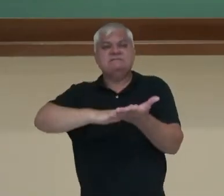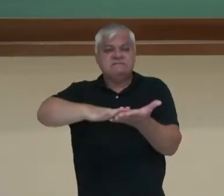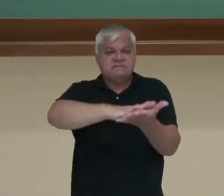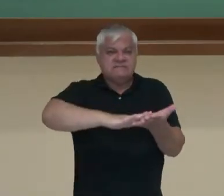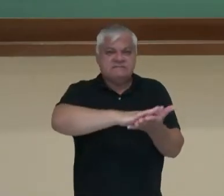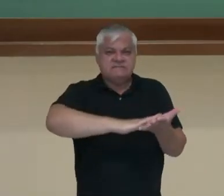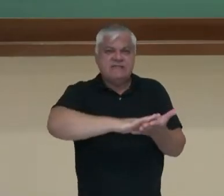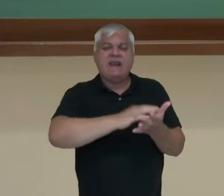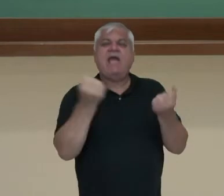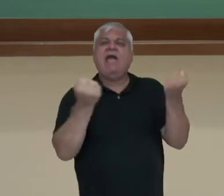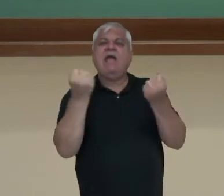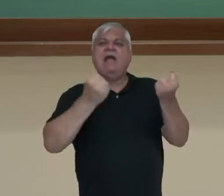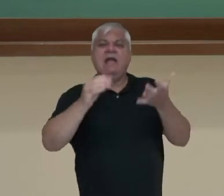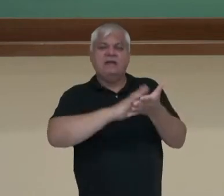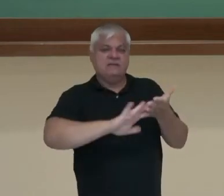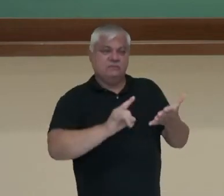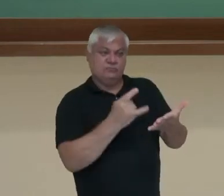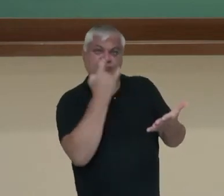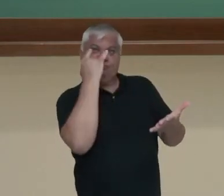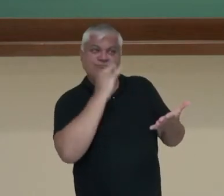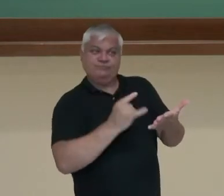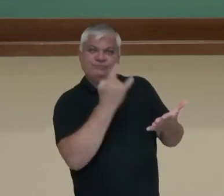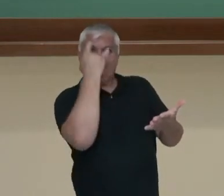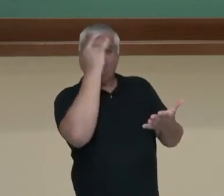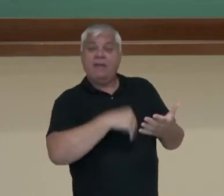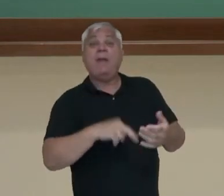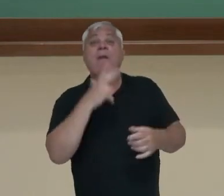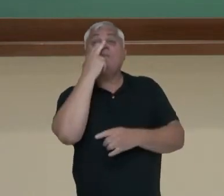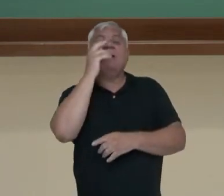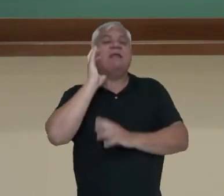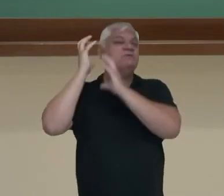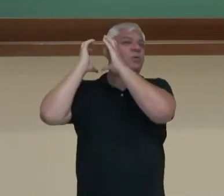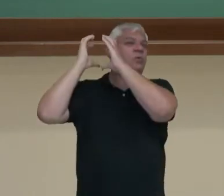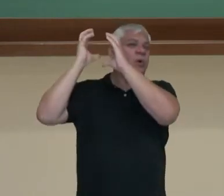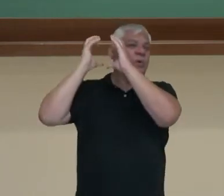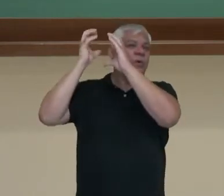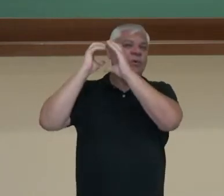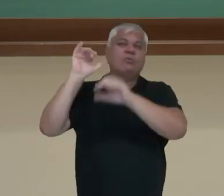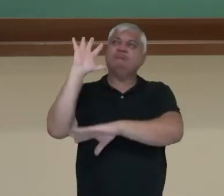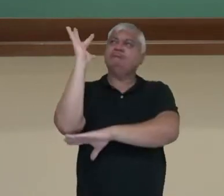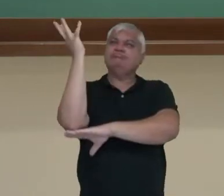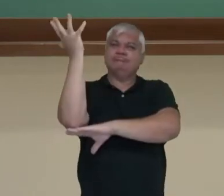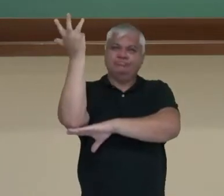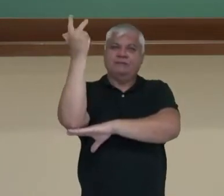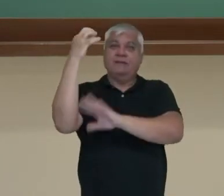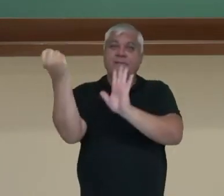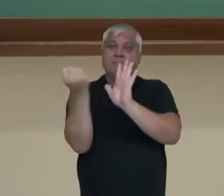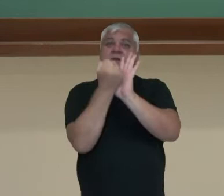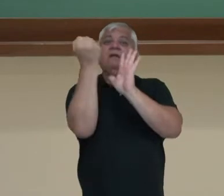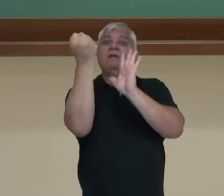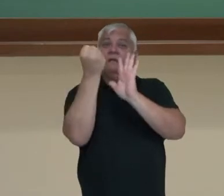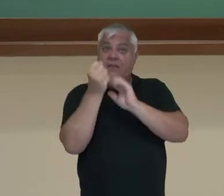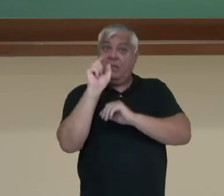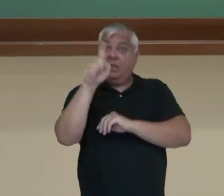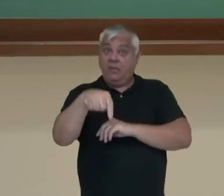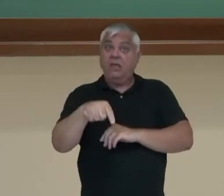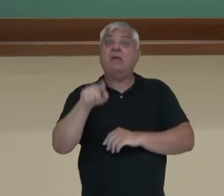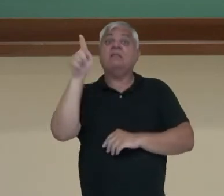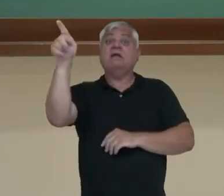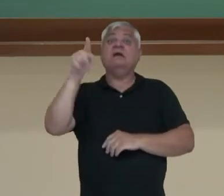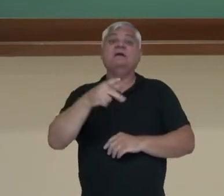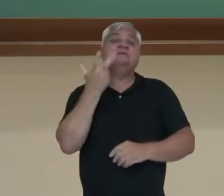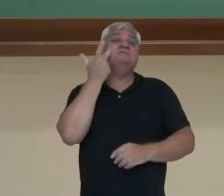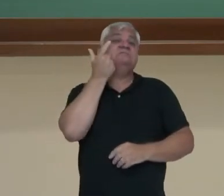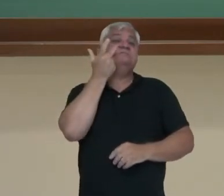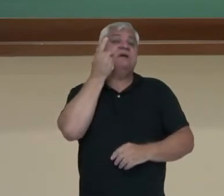carro aí. Ela parece bastante com um coqueiro, mas ela dá mais, inclusive... inclusive é símbolo, carnaúba é símbolo do estado do Ceará.